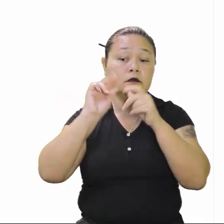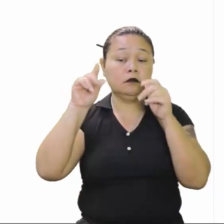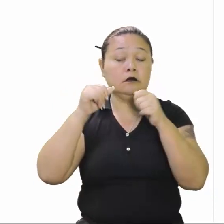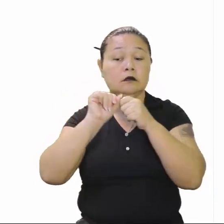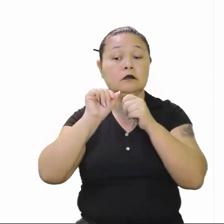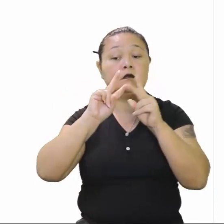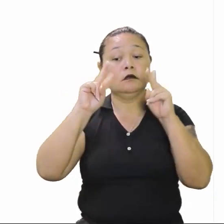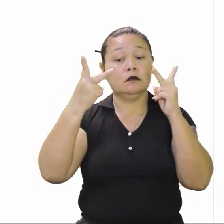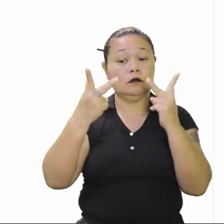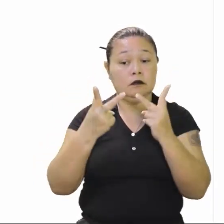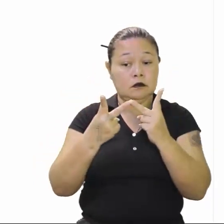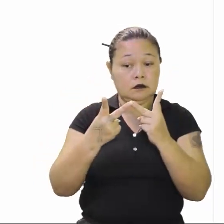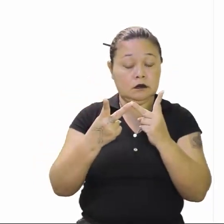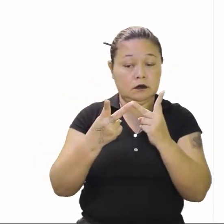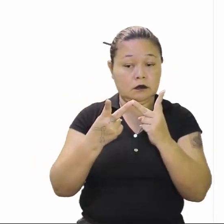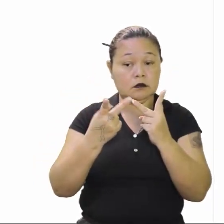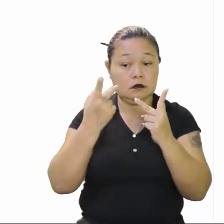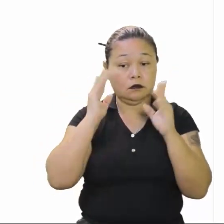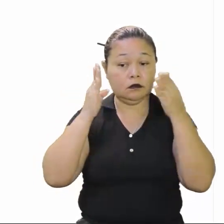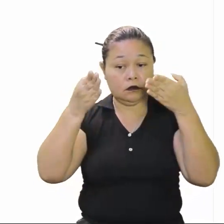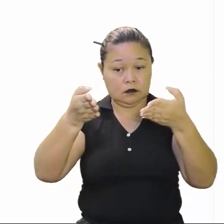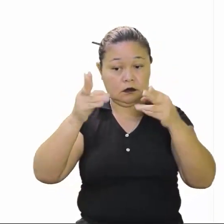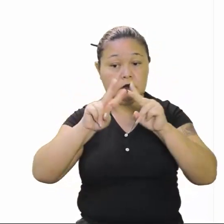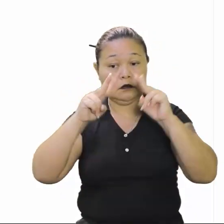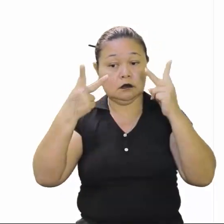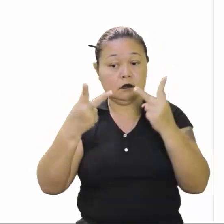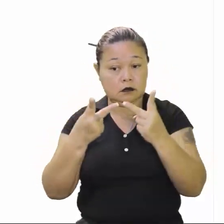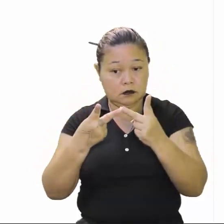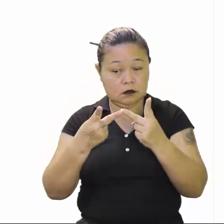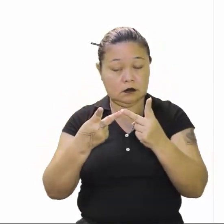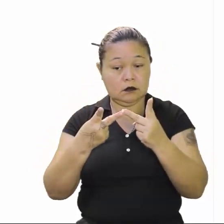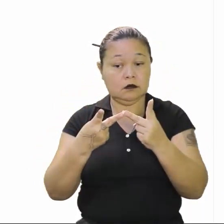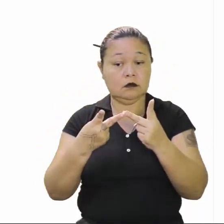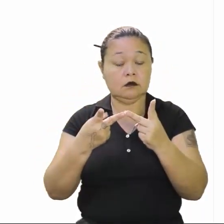de volume, tá bom? Porém,